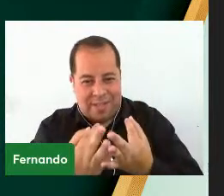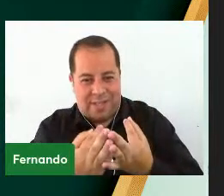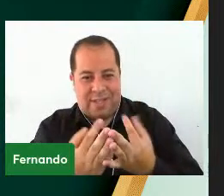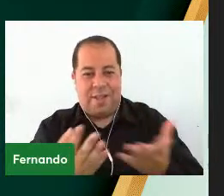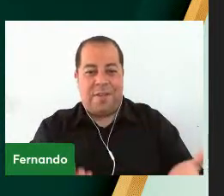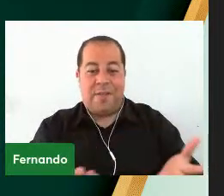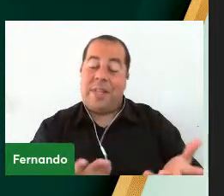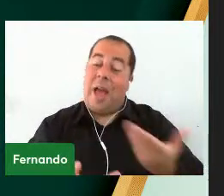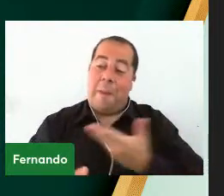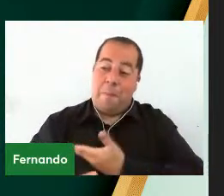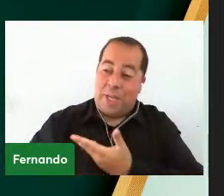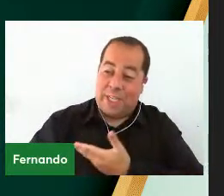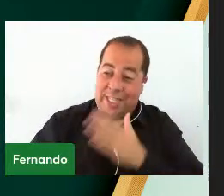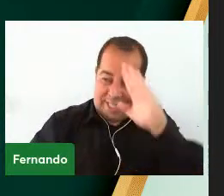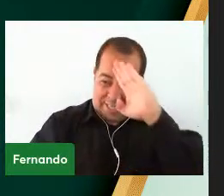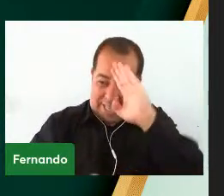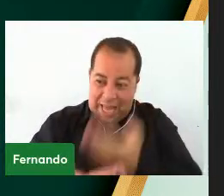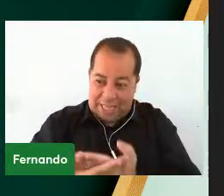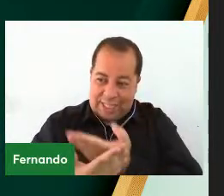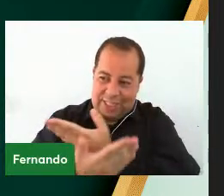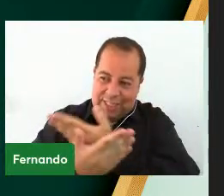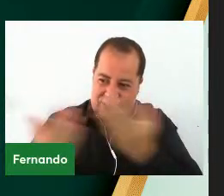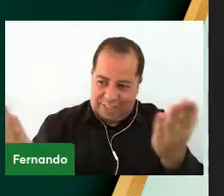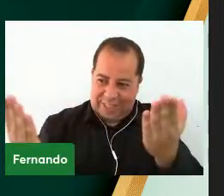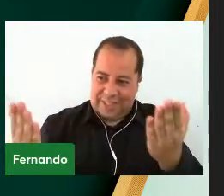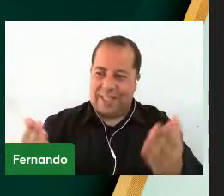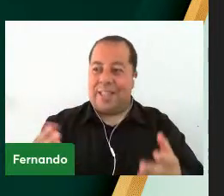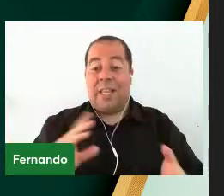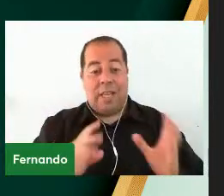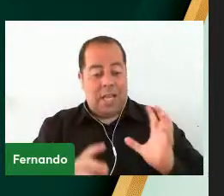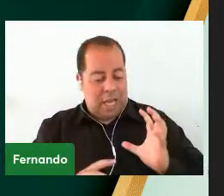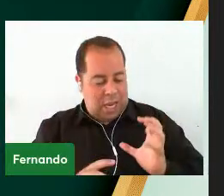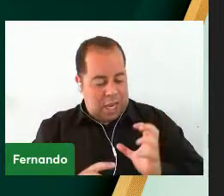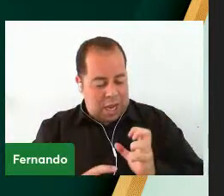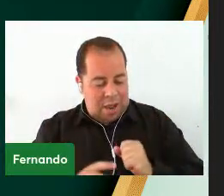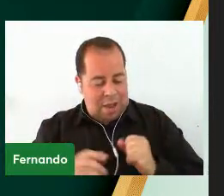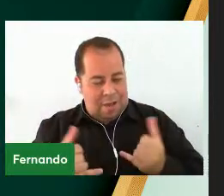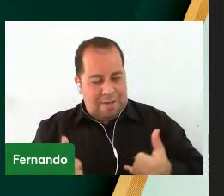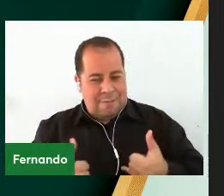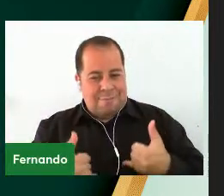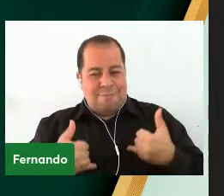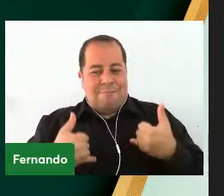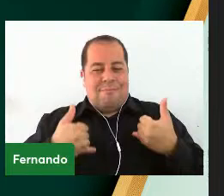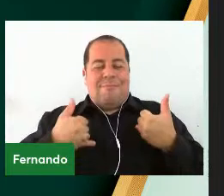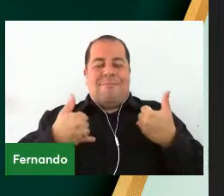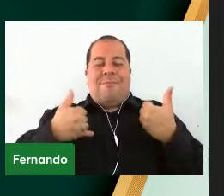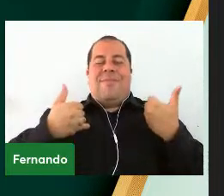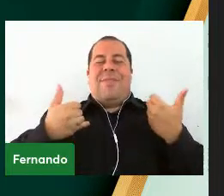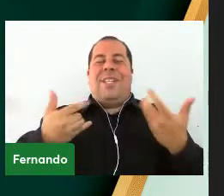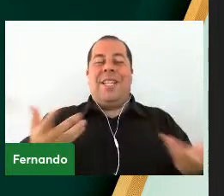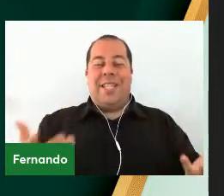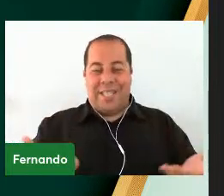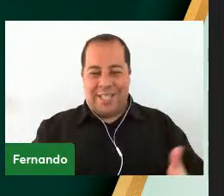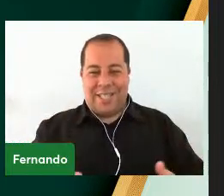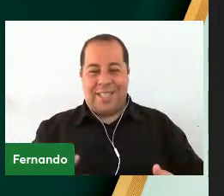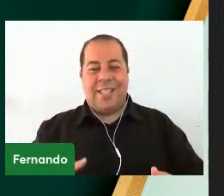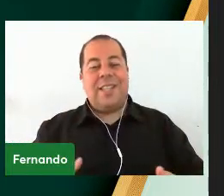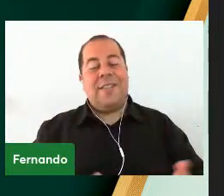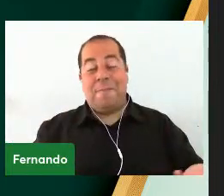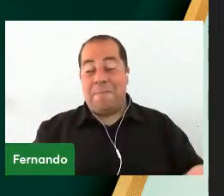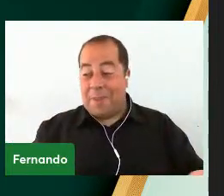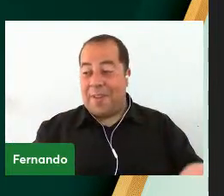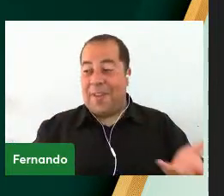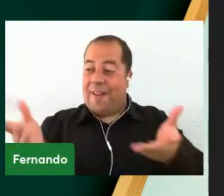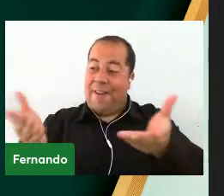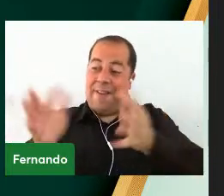Suas famílias e amigos acreditaram em vocês, e hoje esse amor e orgulho transbordam e nos contagiam. Aos